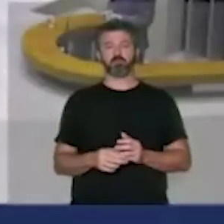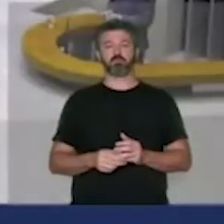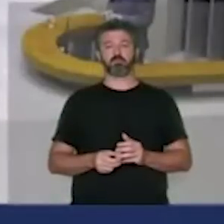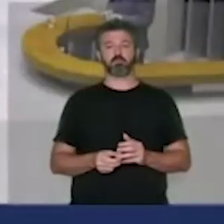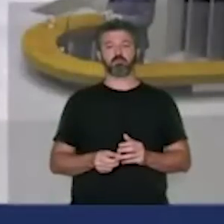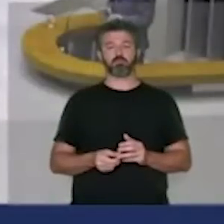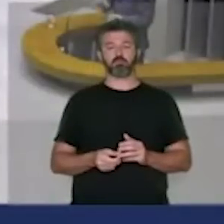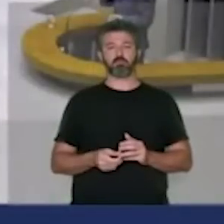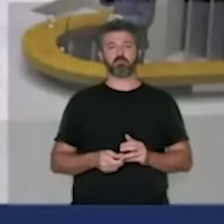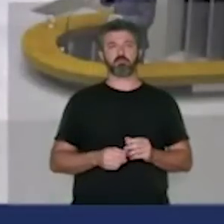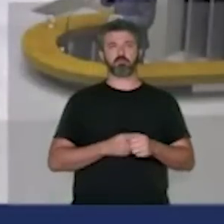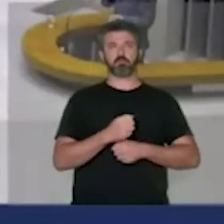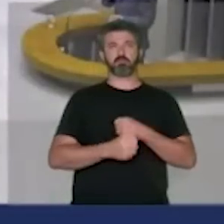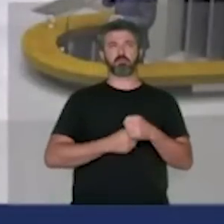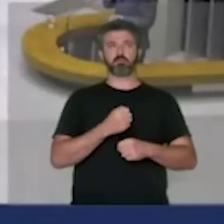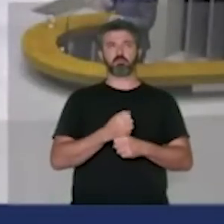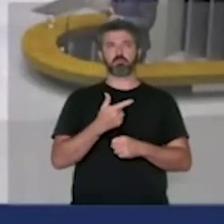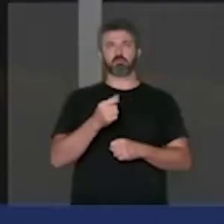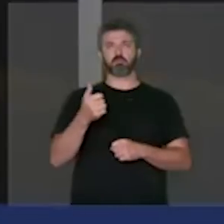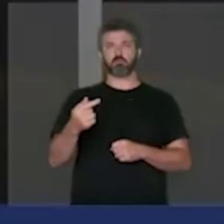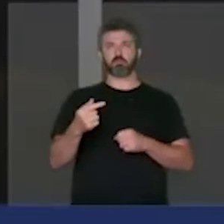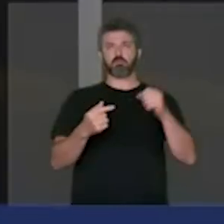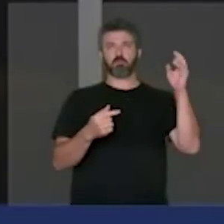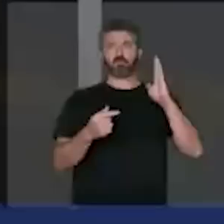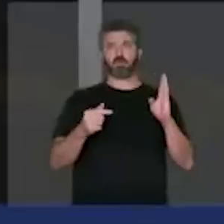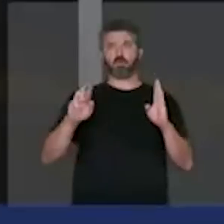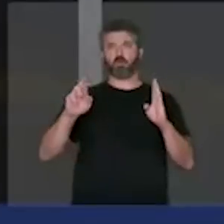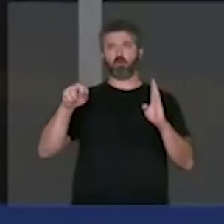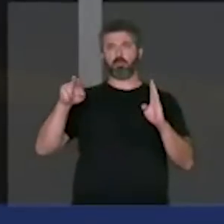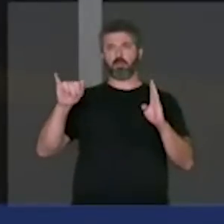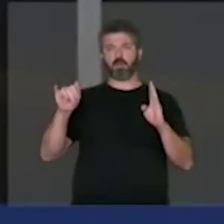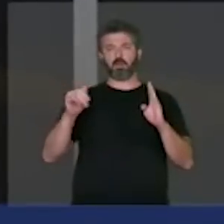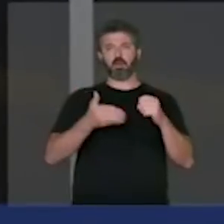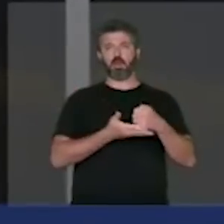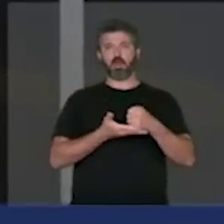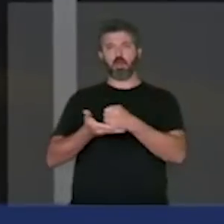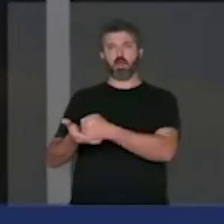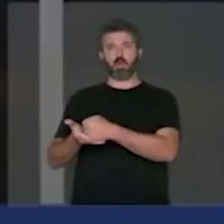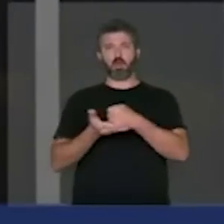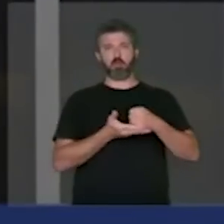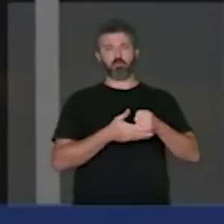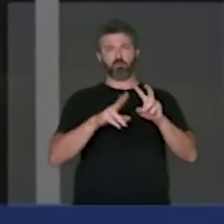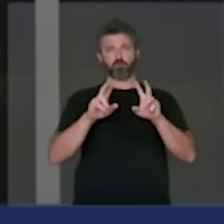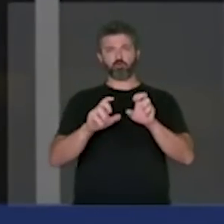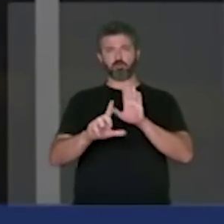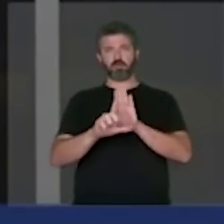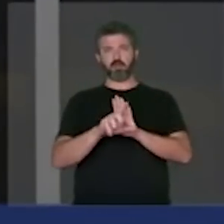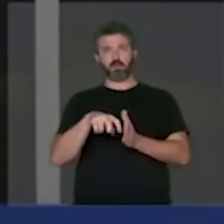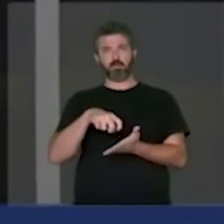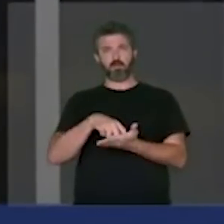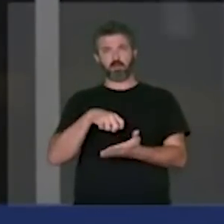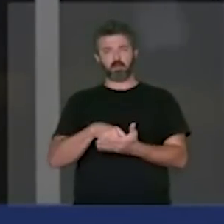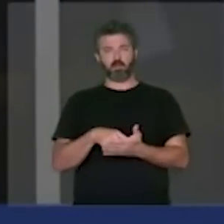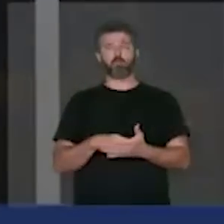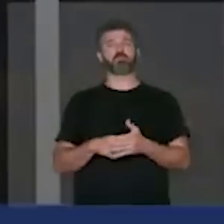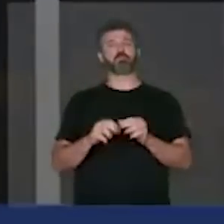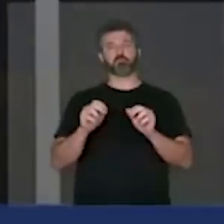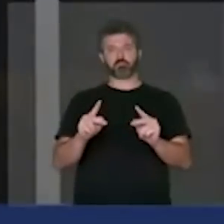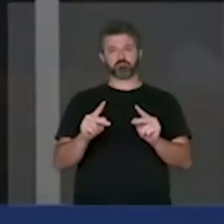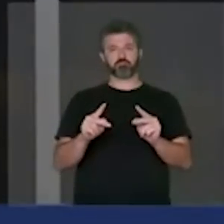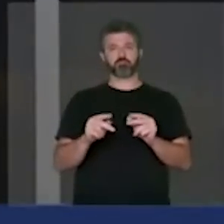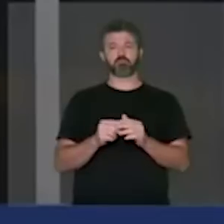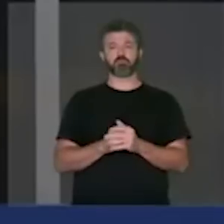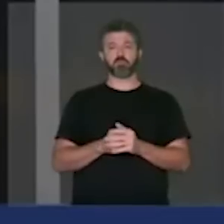2017 entre Brasil e Romênia trata de auxílio jurídico mútuo em matéria penal.